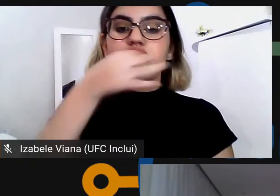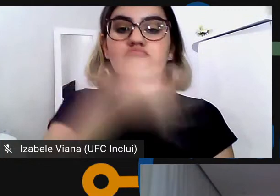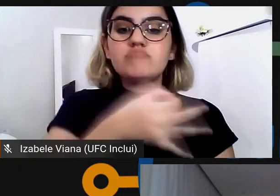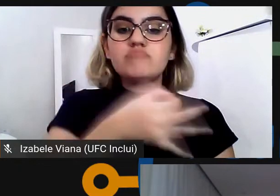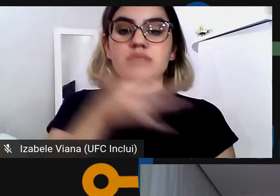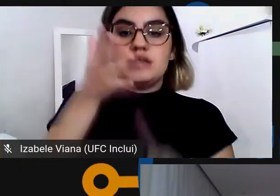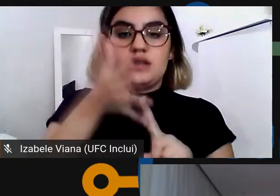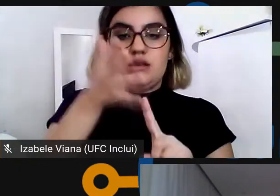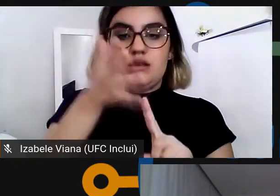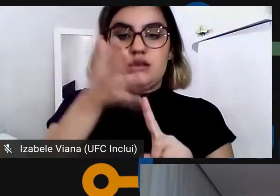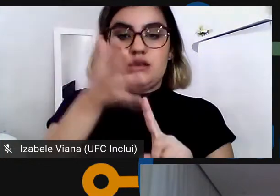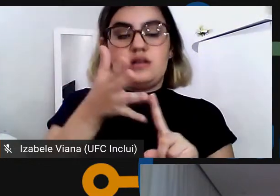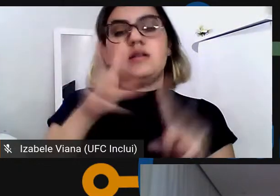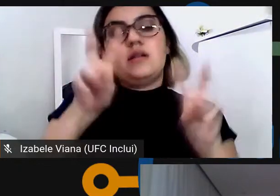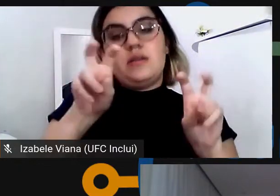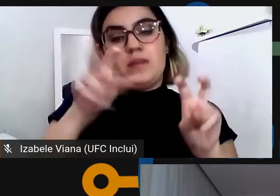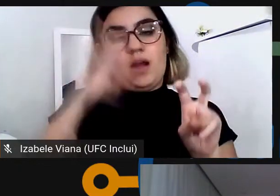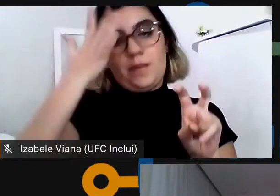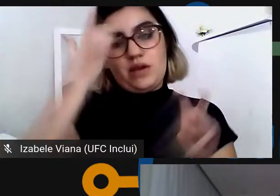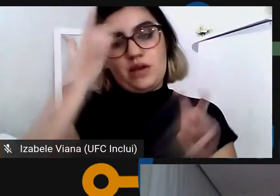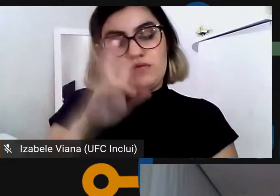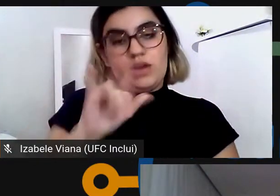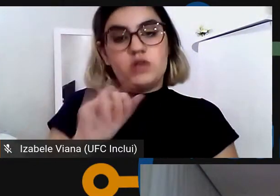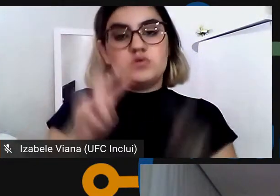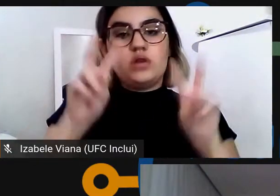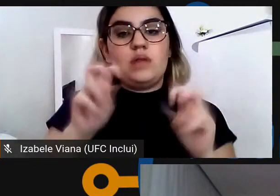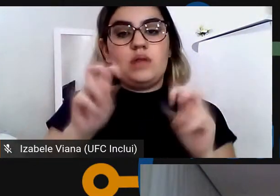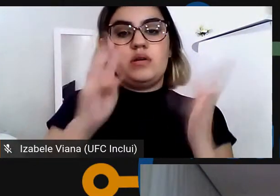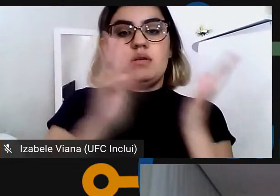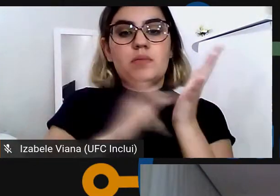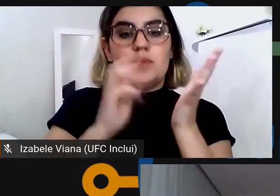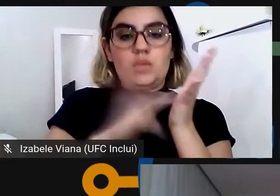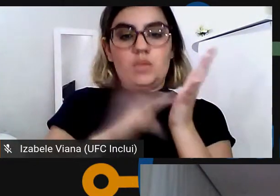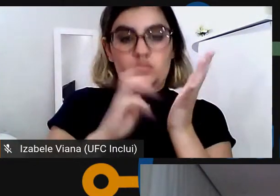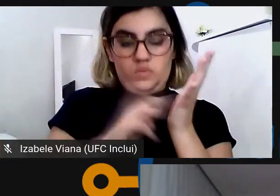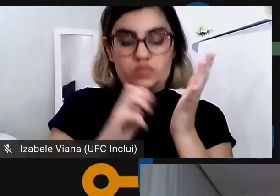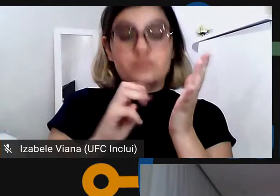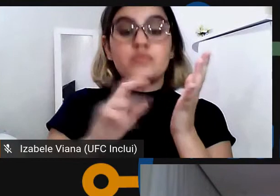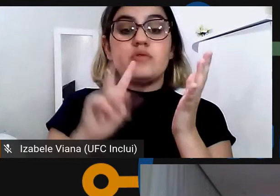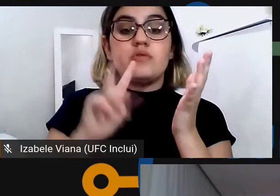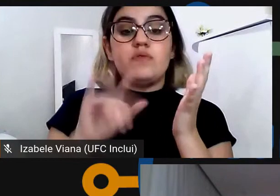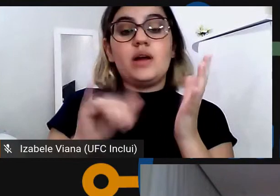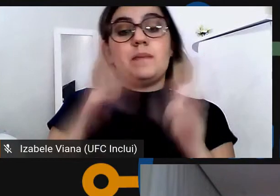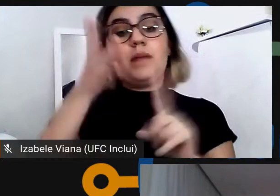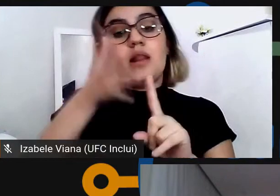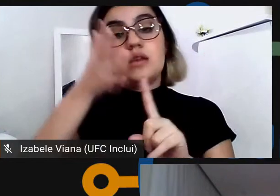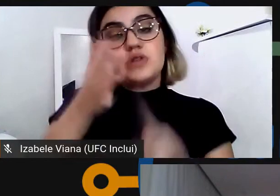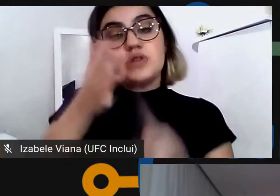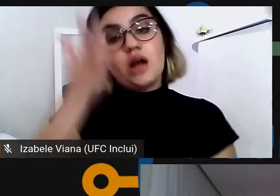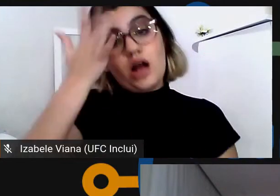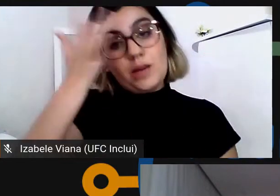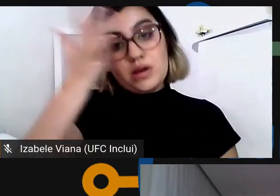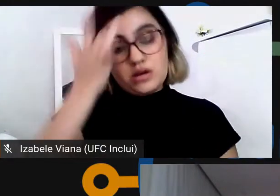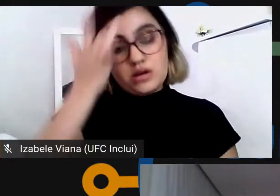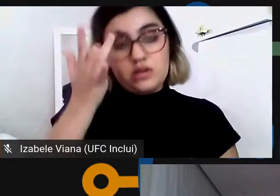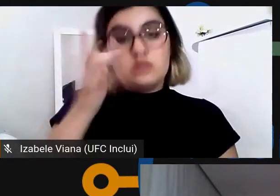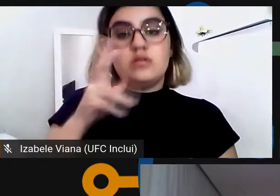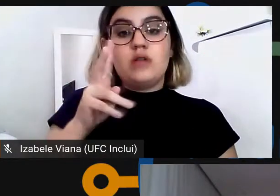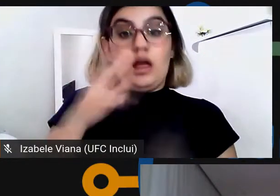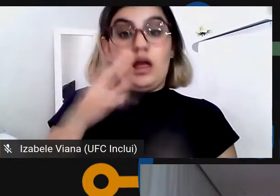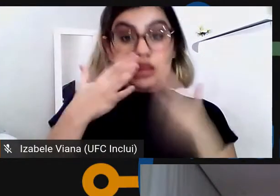amanhã, sobre o método PROCNOL-C, palestra que essa palestra ocorre amanhã, então fiquem atentos.